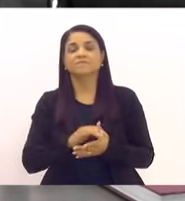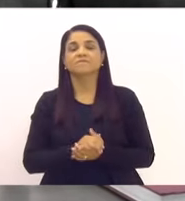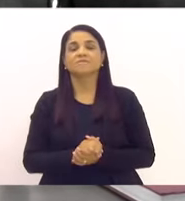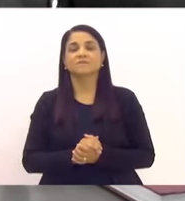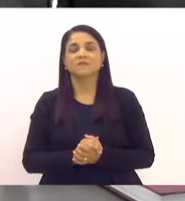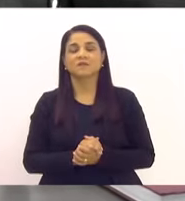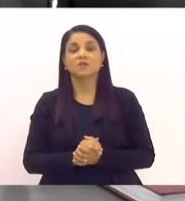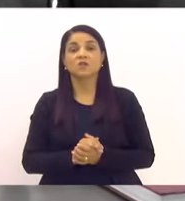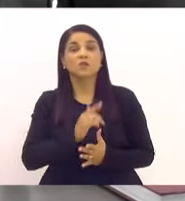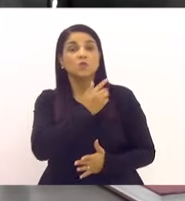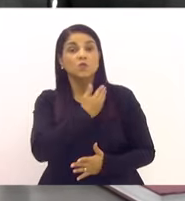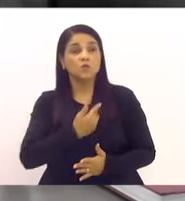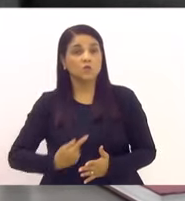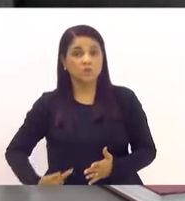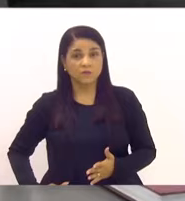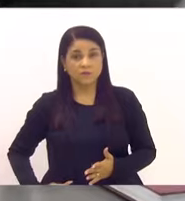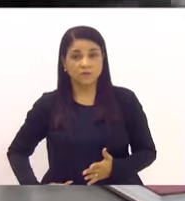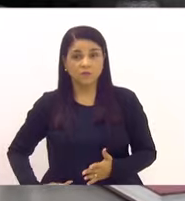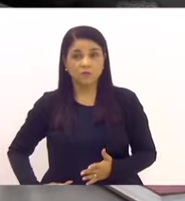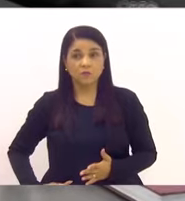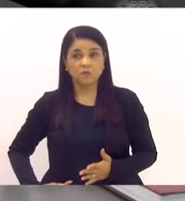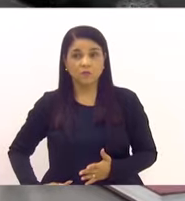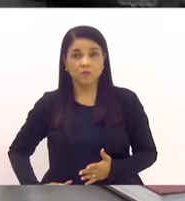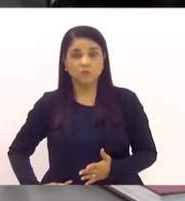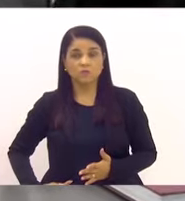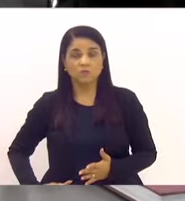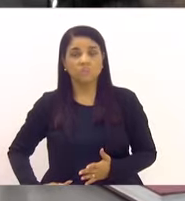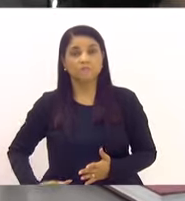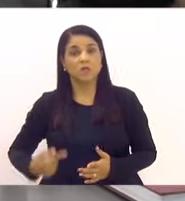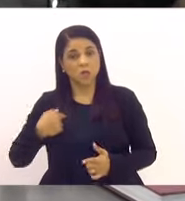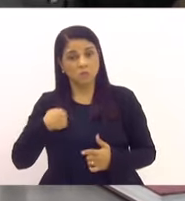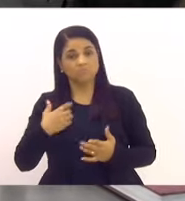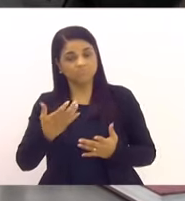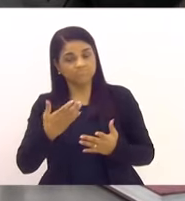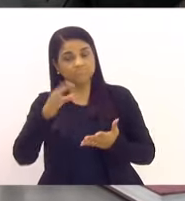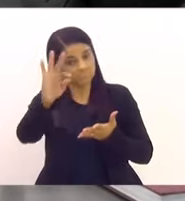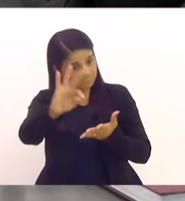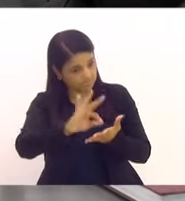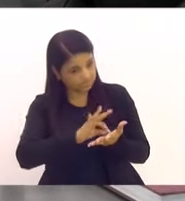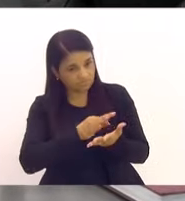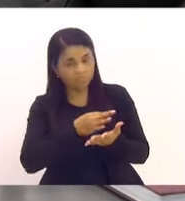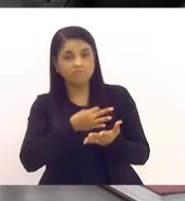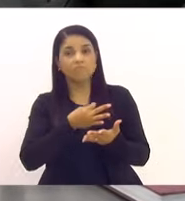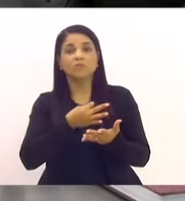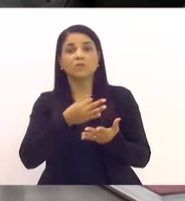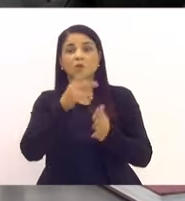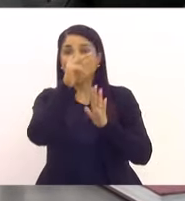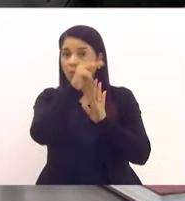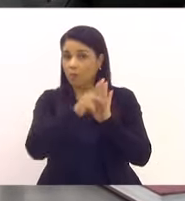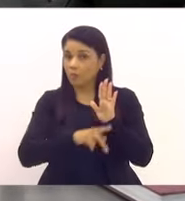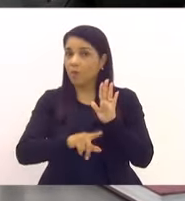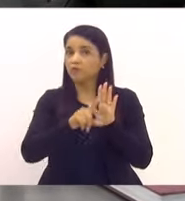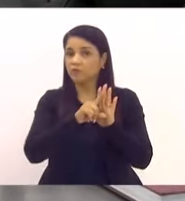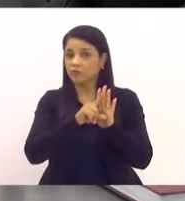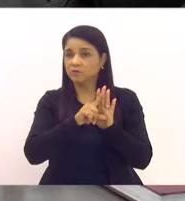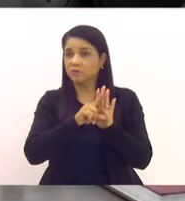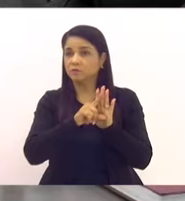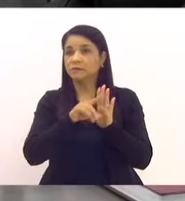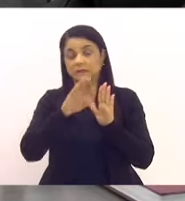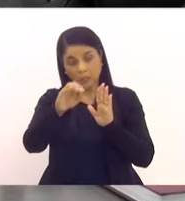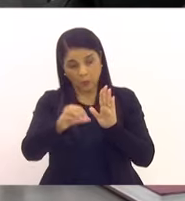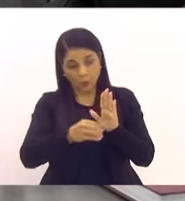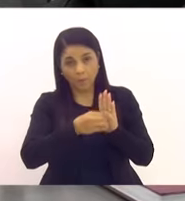E o governador disse que, em vista do que eu disse, ele estaria fortemente inclinado a sancionar o projeto, apesar... E eu disse que tem o